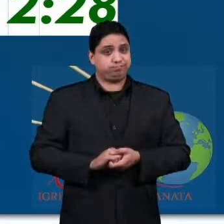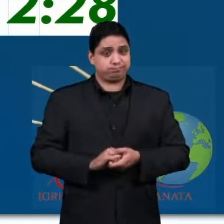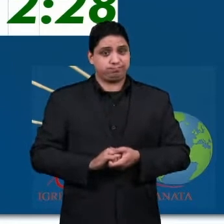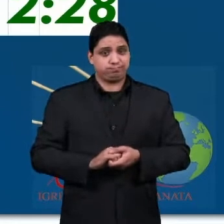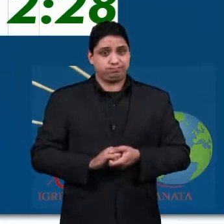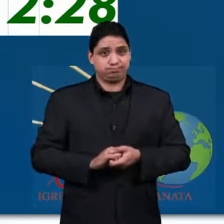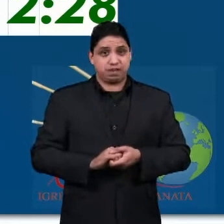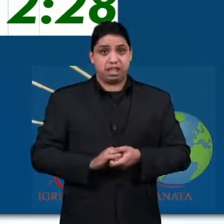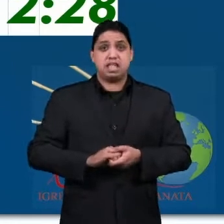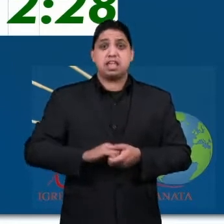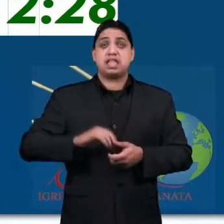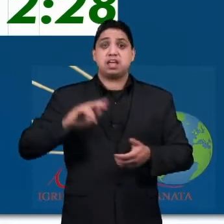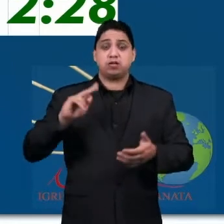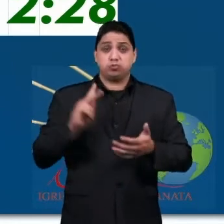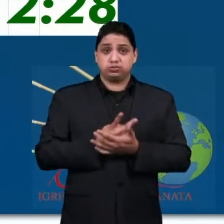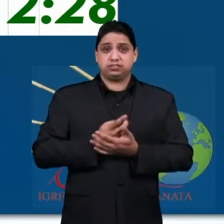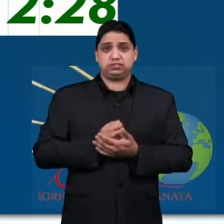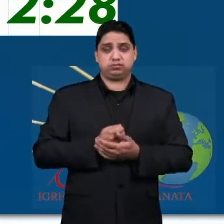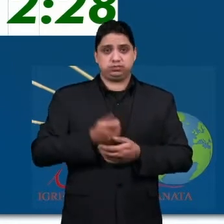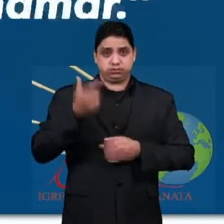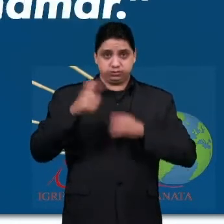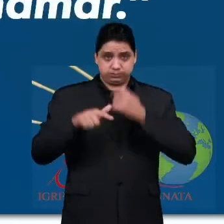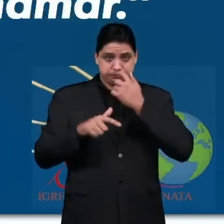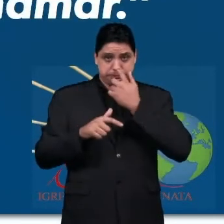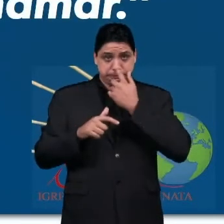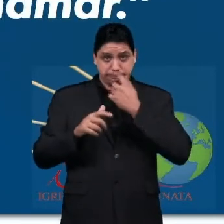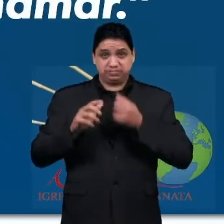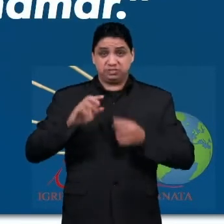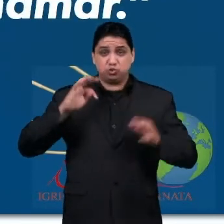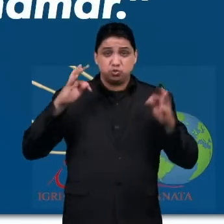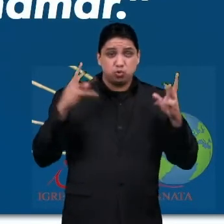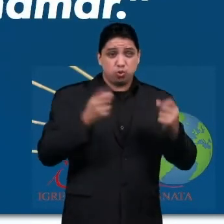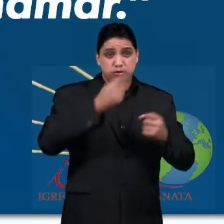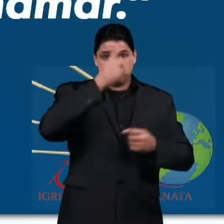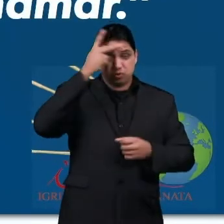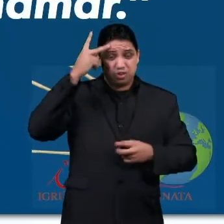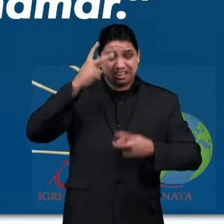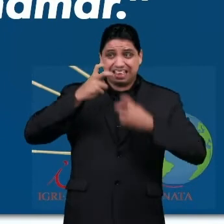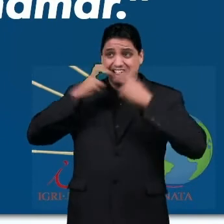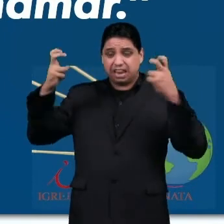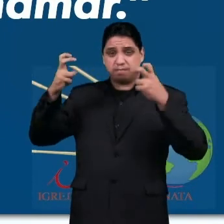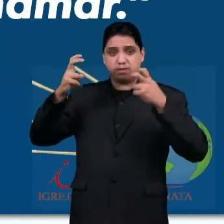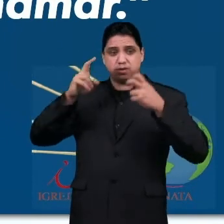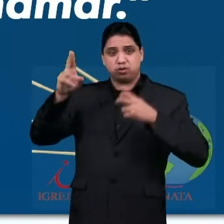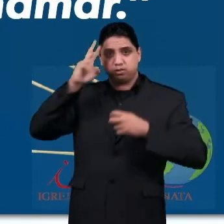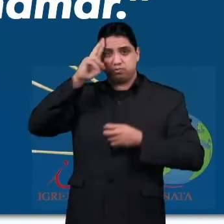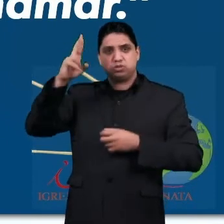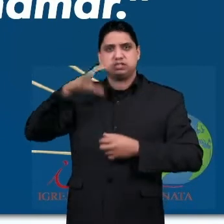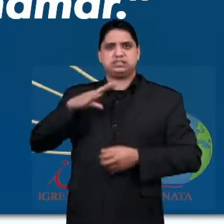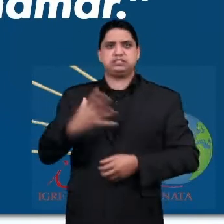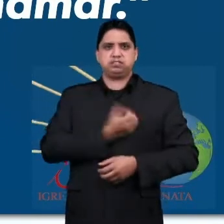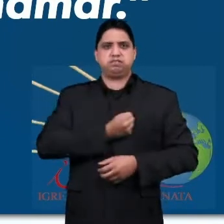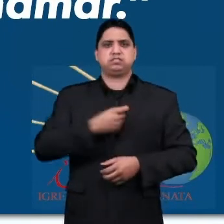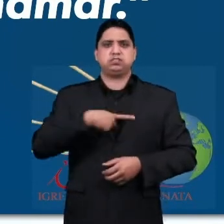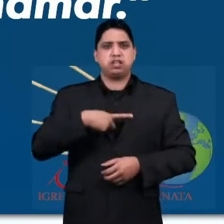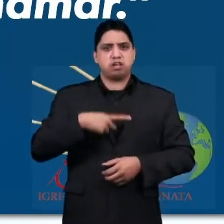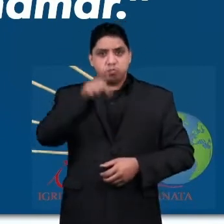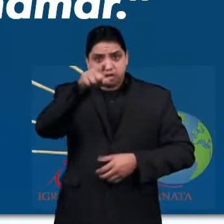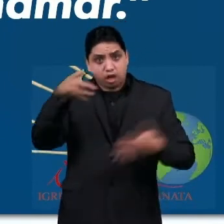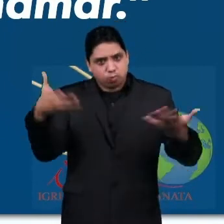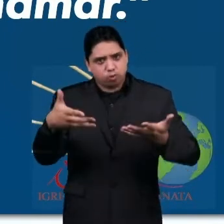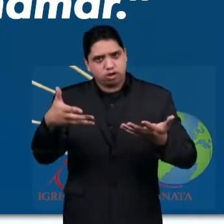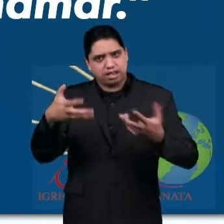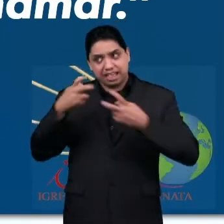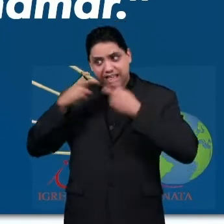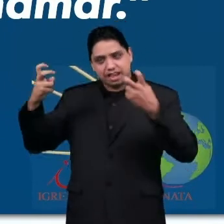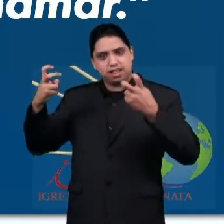E há de ser que todo aquele que invocar o nome do Senhor será salvo. Faça isso agora.